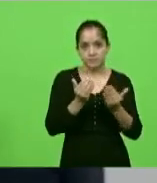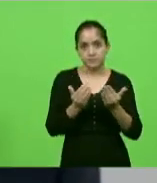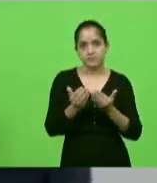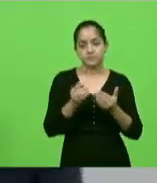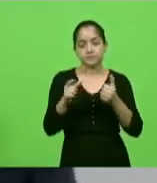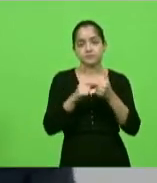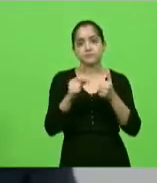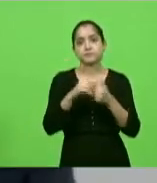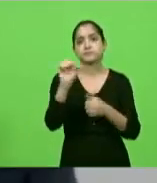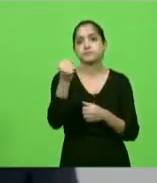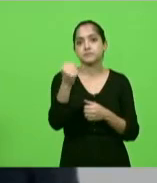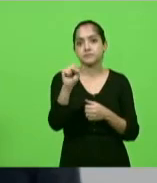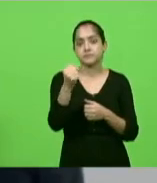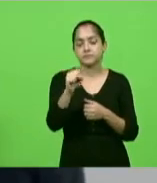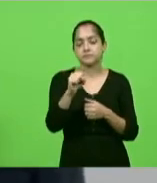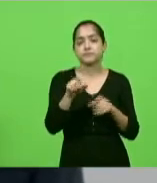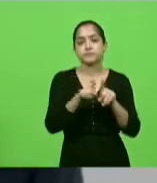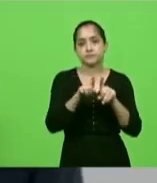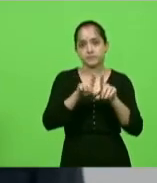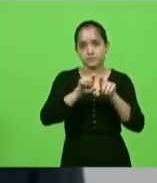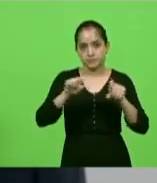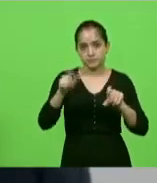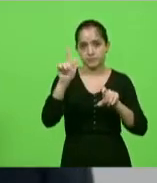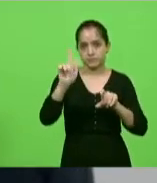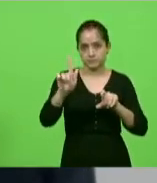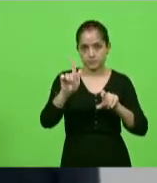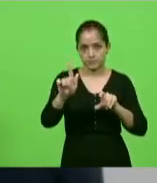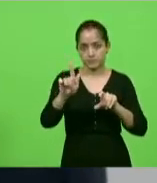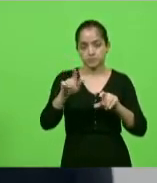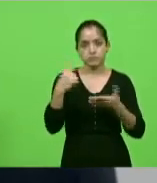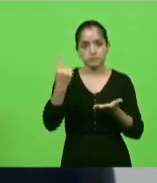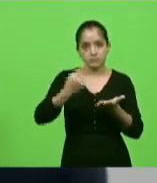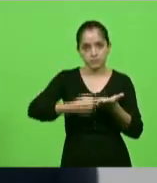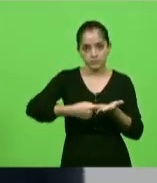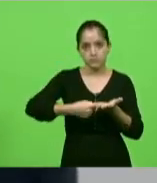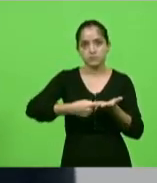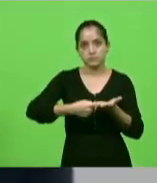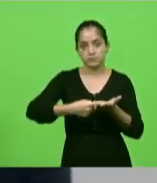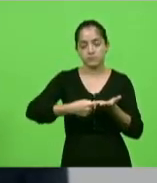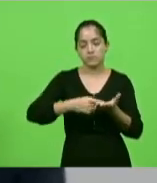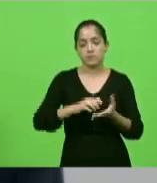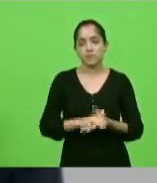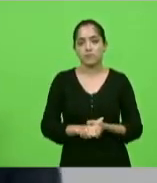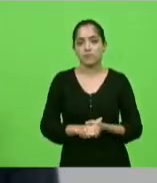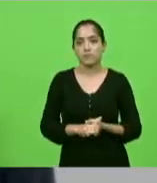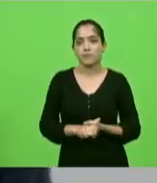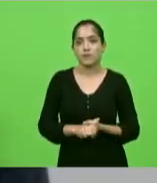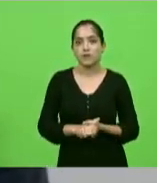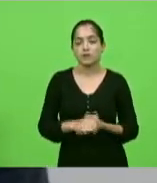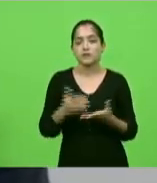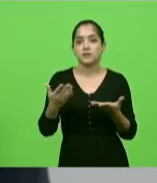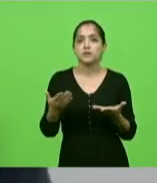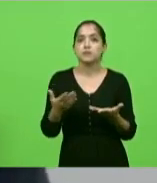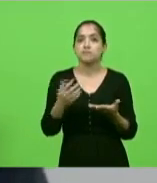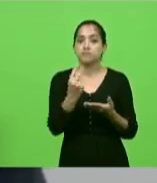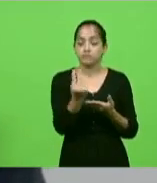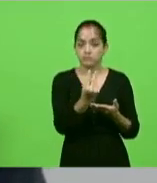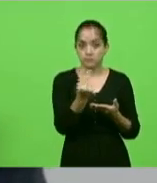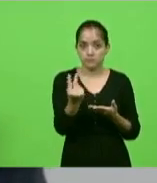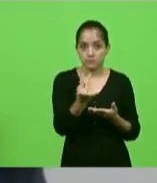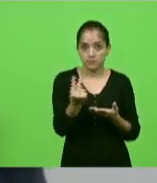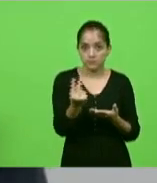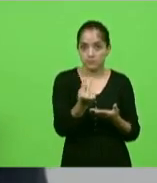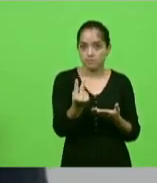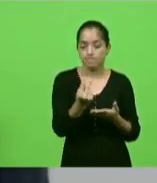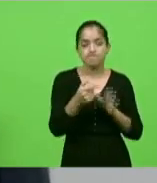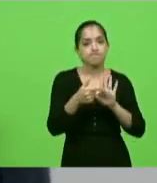8º, também a linha G, do Pacto de San José da Costa Rica. Em ambos, não